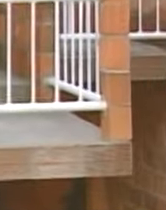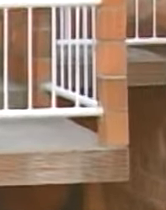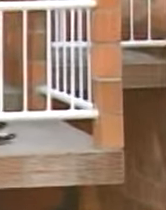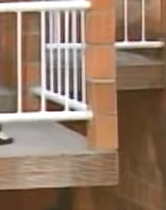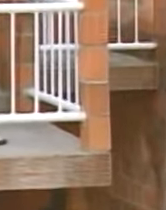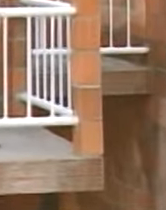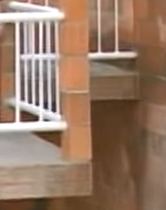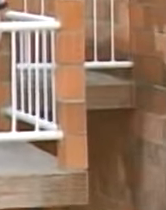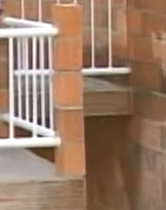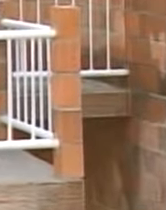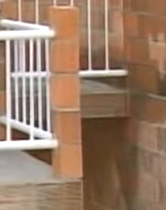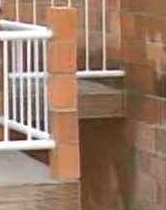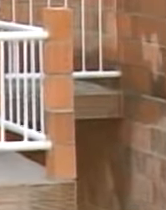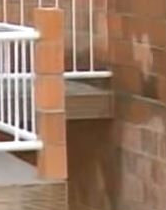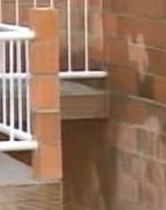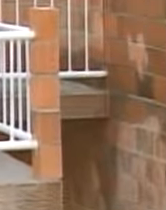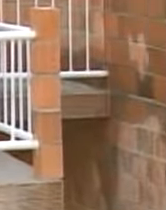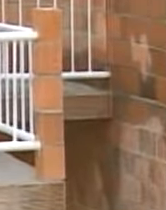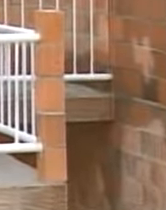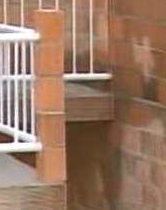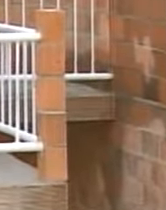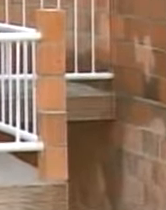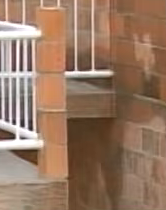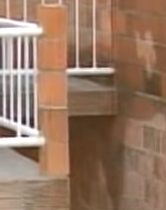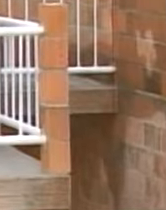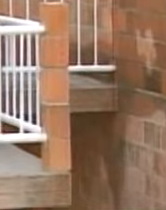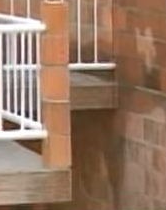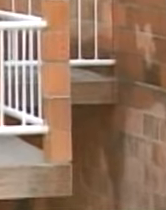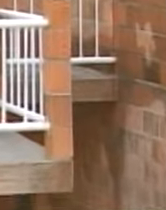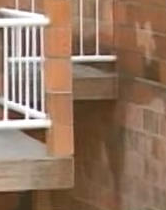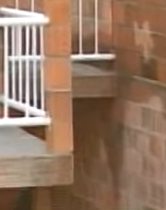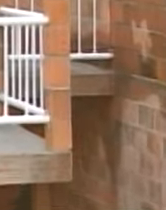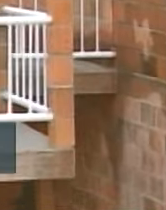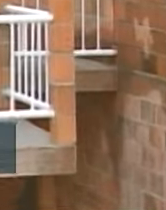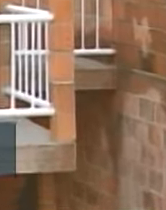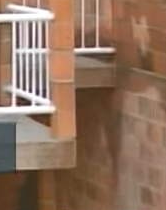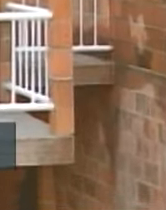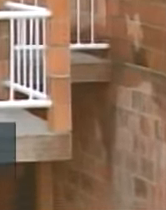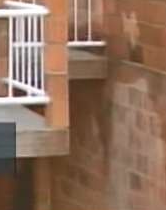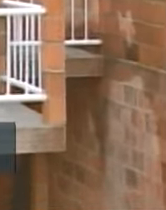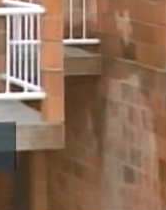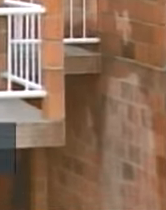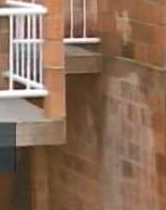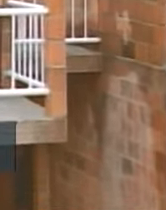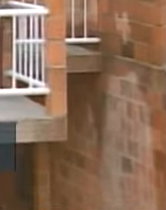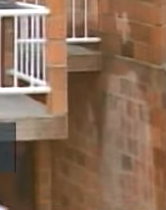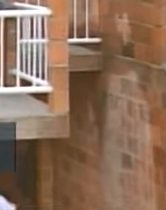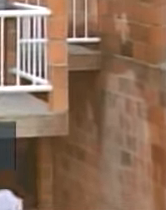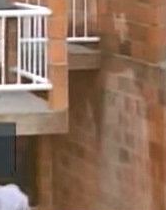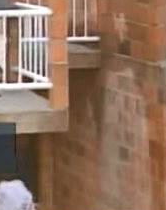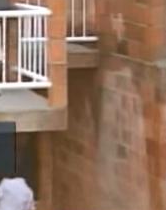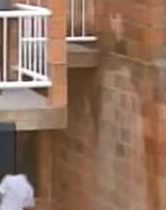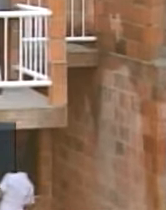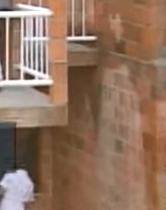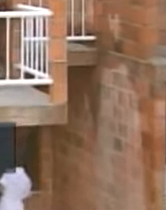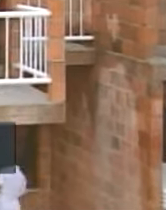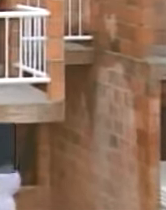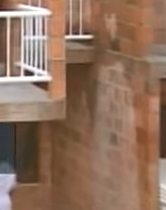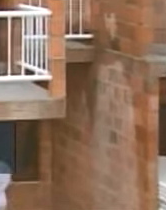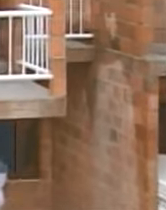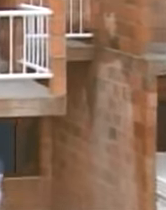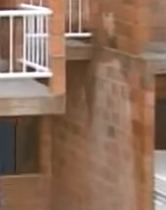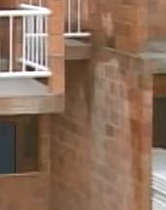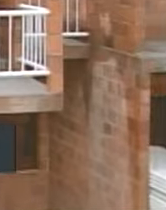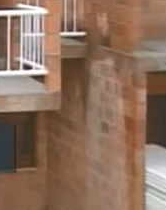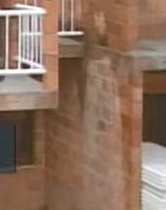bairro do Pirambu. Vemos aí a imagem da presidenta ao lado da prefeita de Fortaleza, visitando as obras do